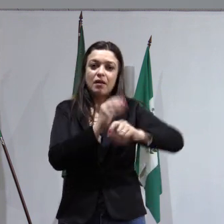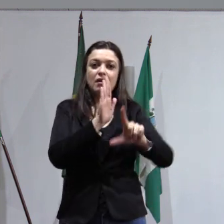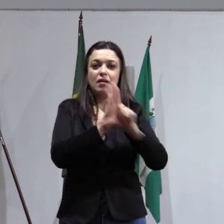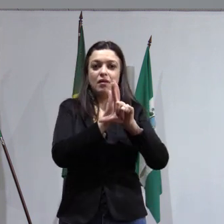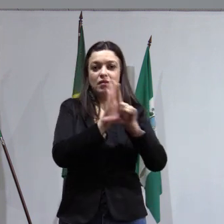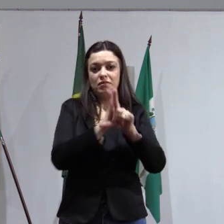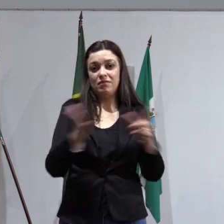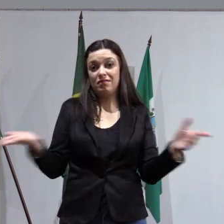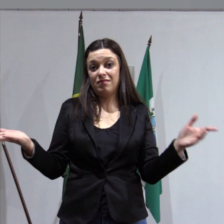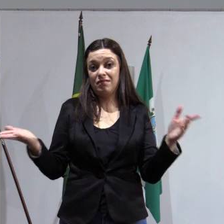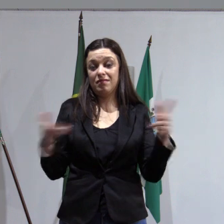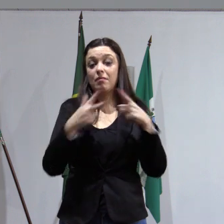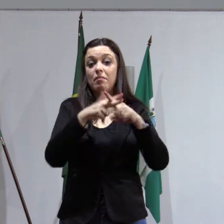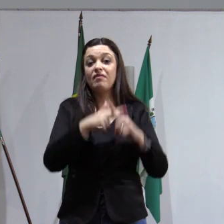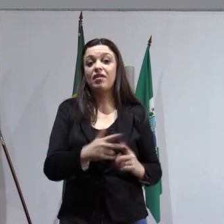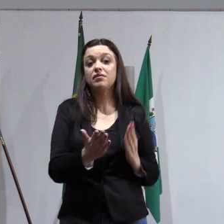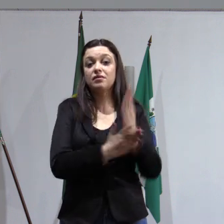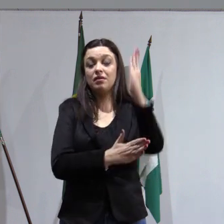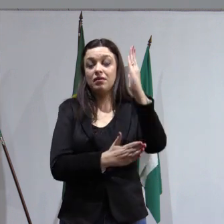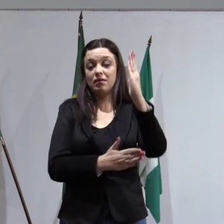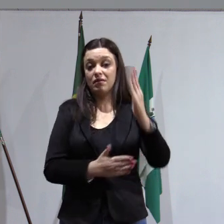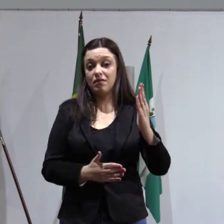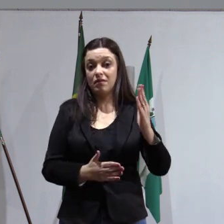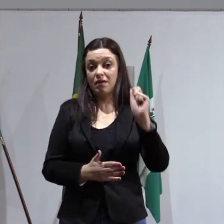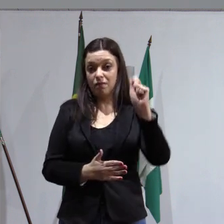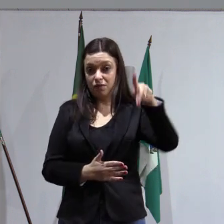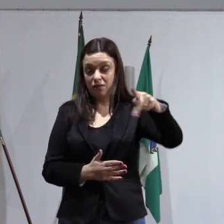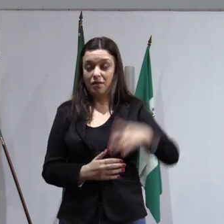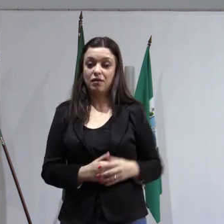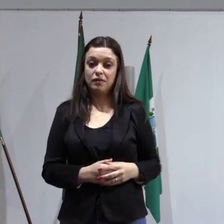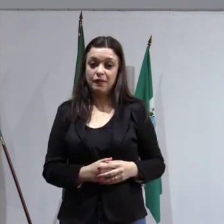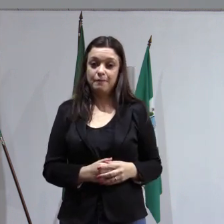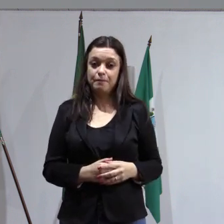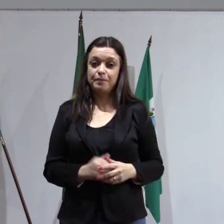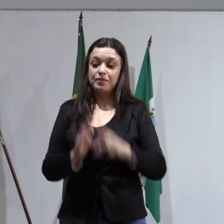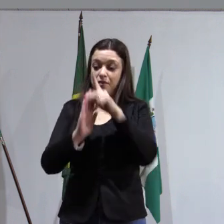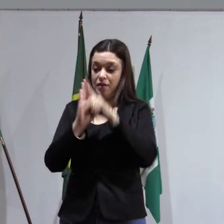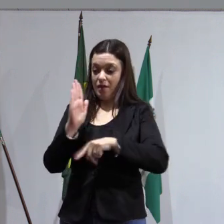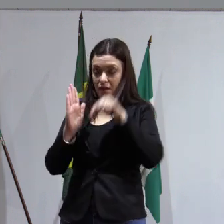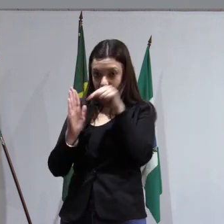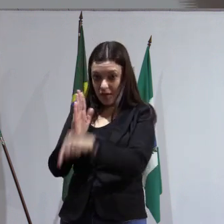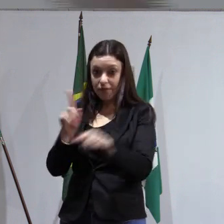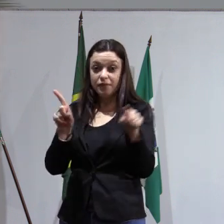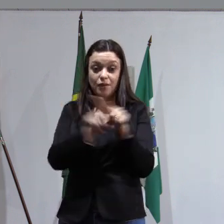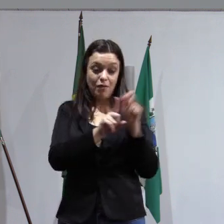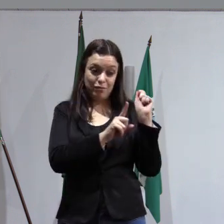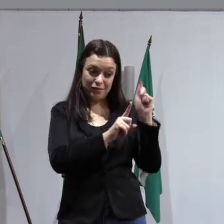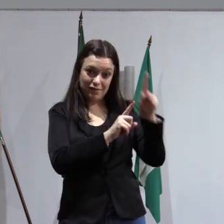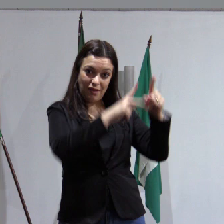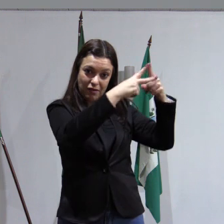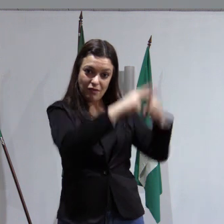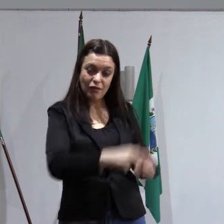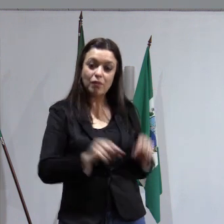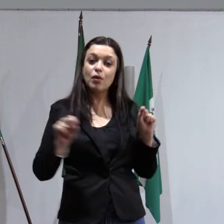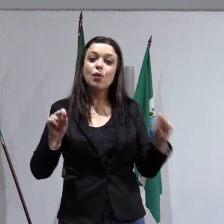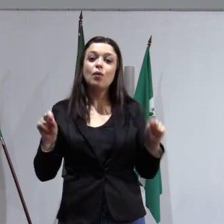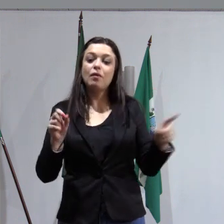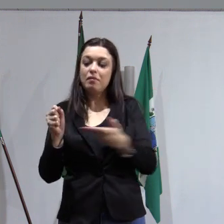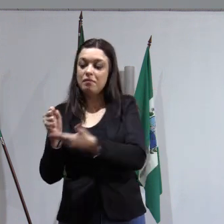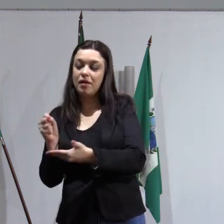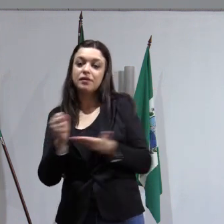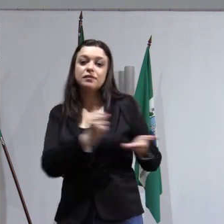da Previdência? O Futuris, assim como a própria reforma da Previdência, tem como pilares a